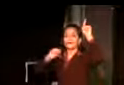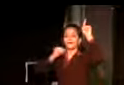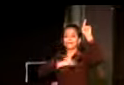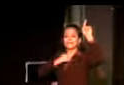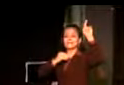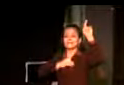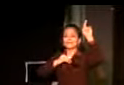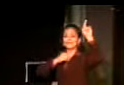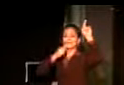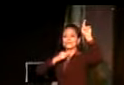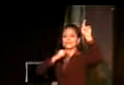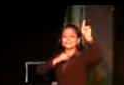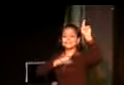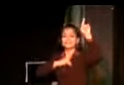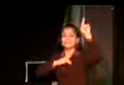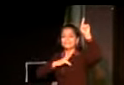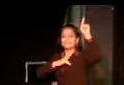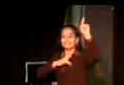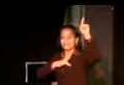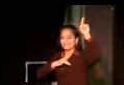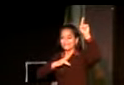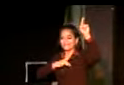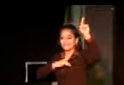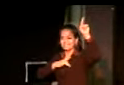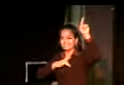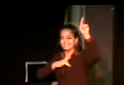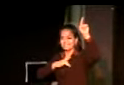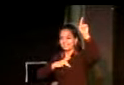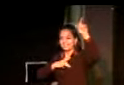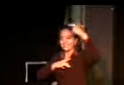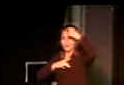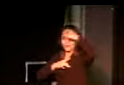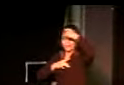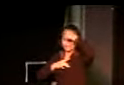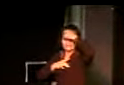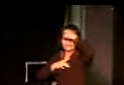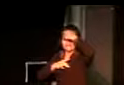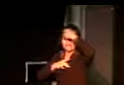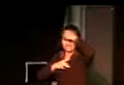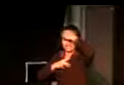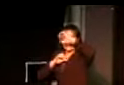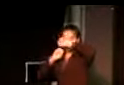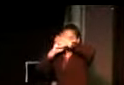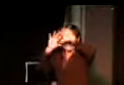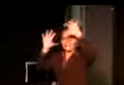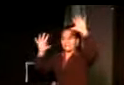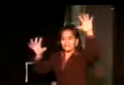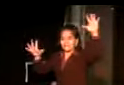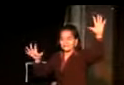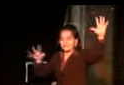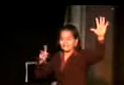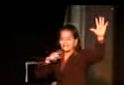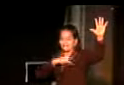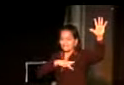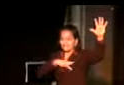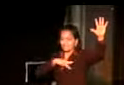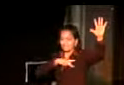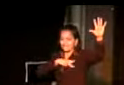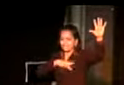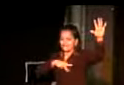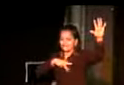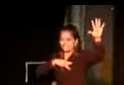psicológica ou espiritual ele está tendo a consciência Clara de quem ele realmente é